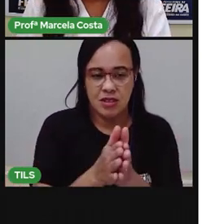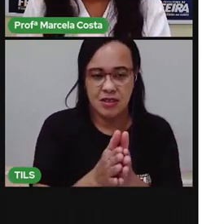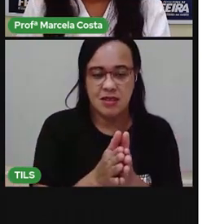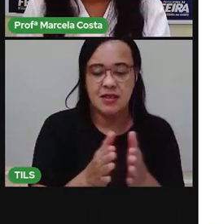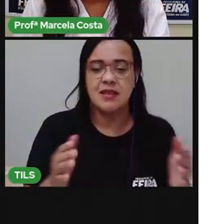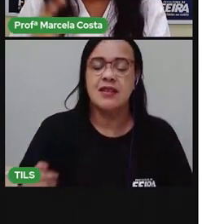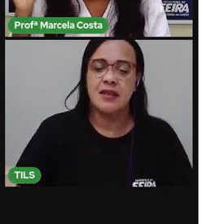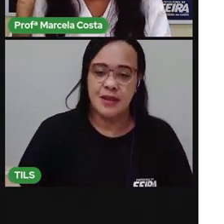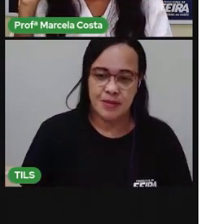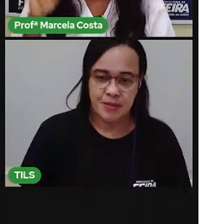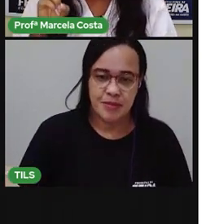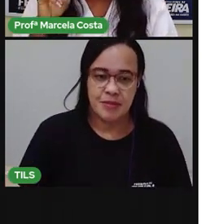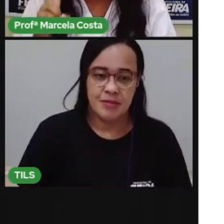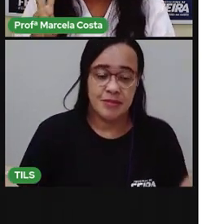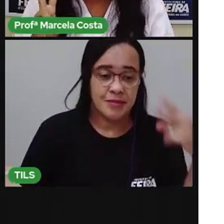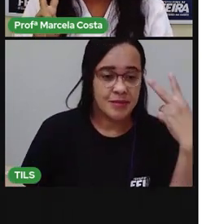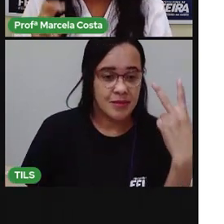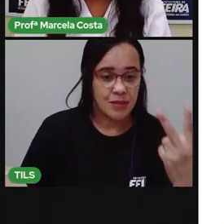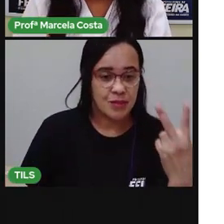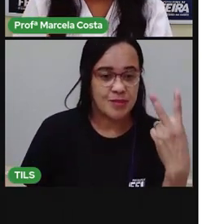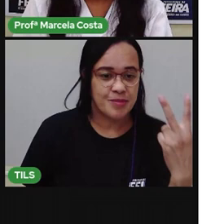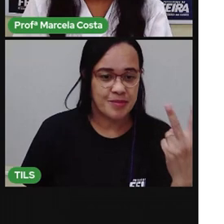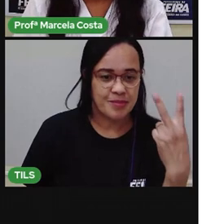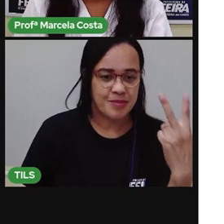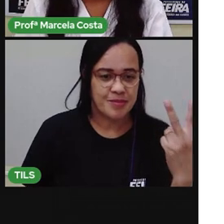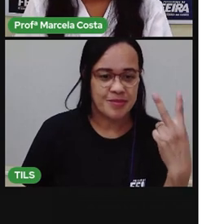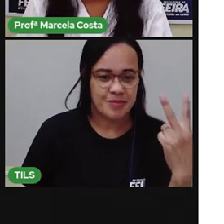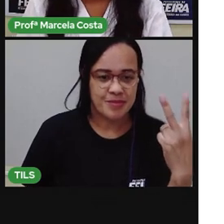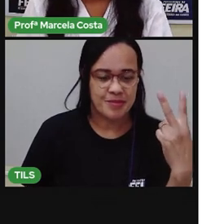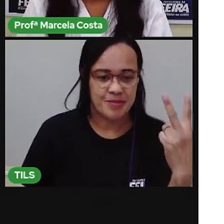Leite. Duas vezes.